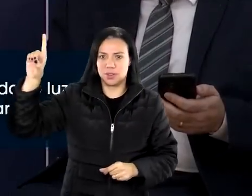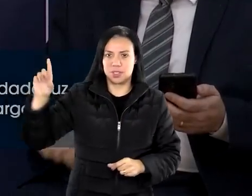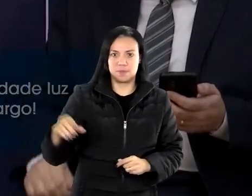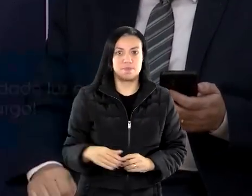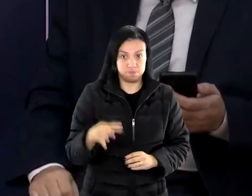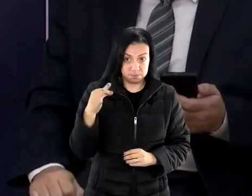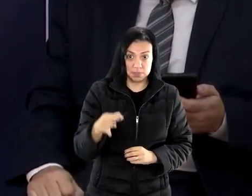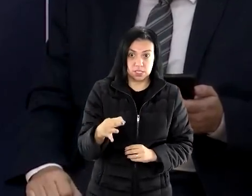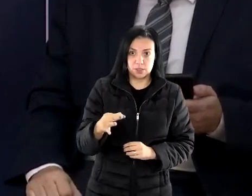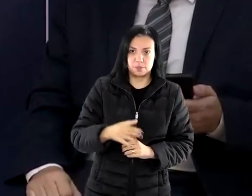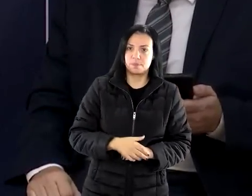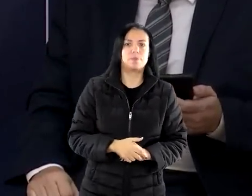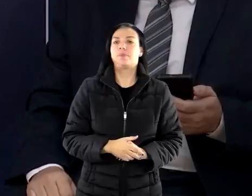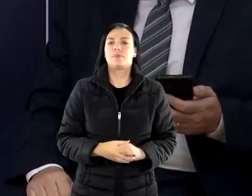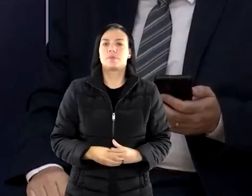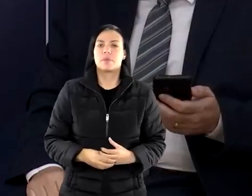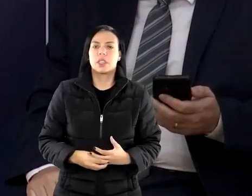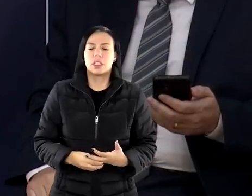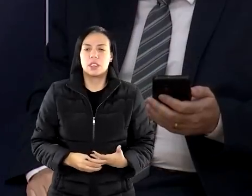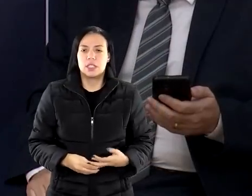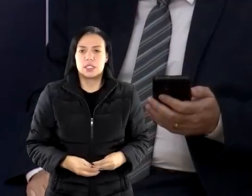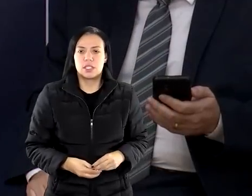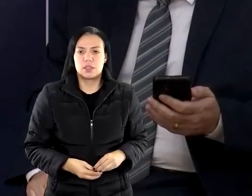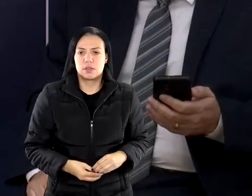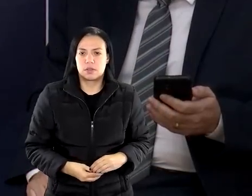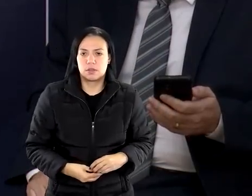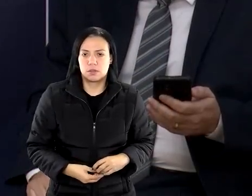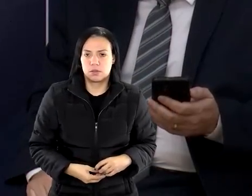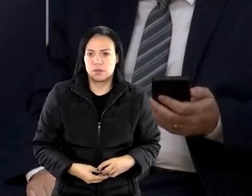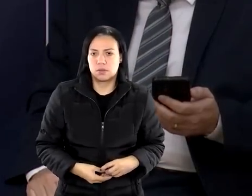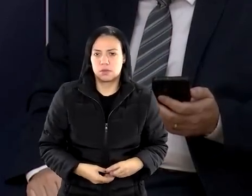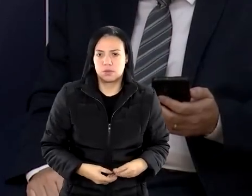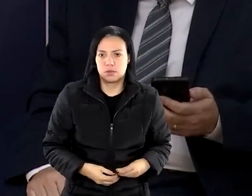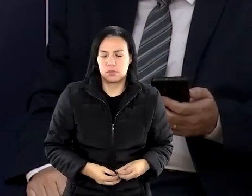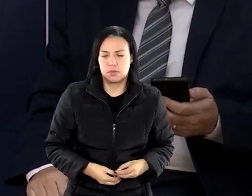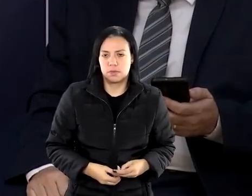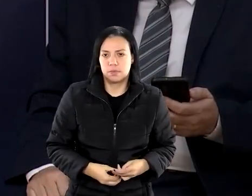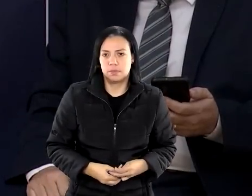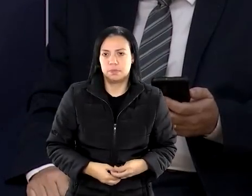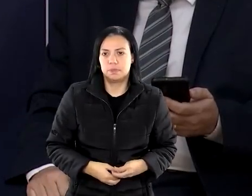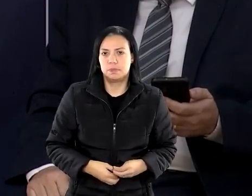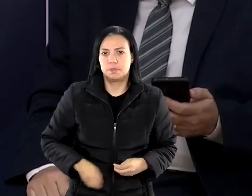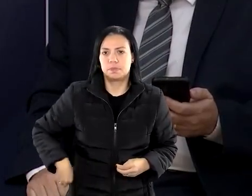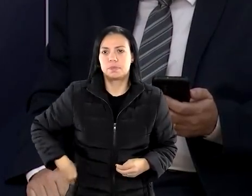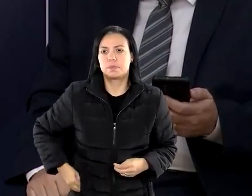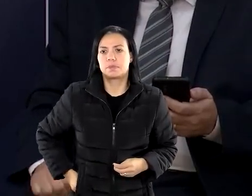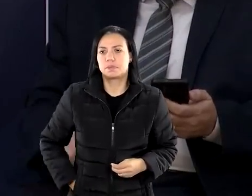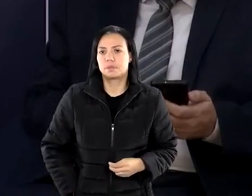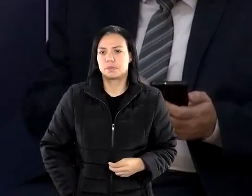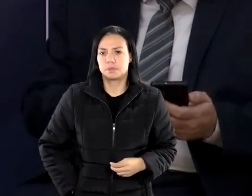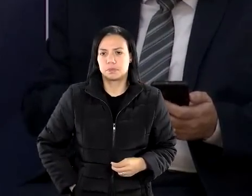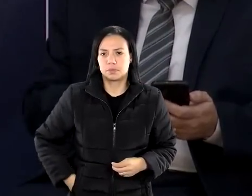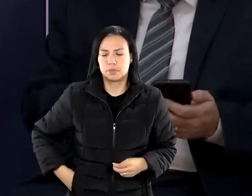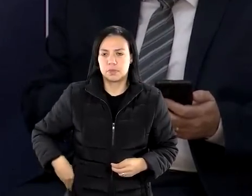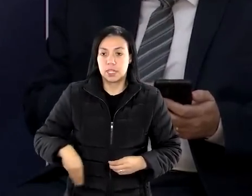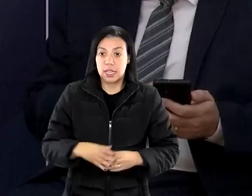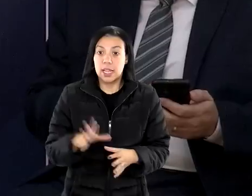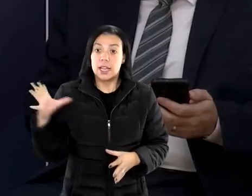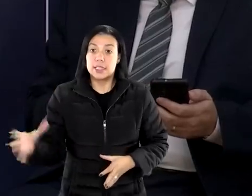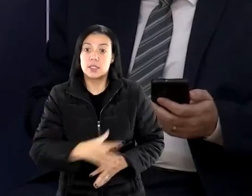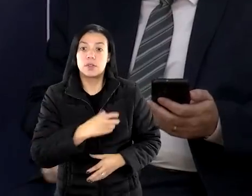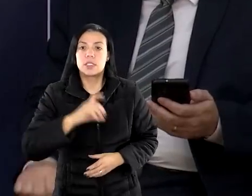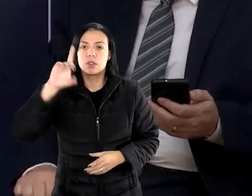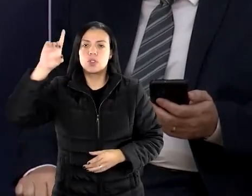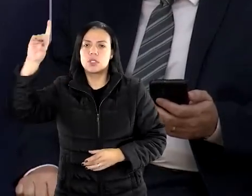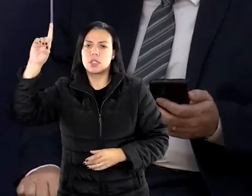Está certo? Não inverta o conceito de Deus, da palavra de Deus, da natureza do homem, da salvação de Deus e do